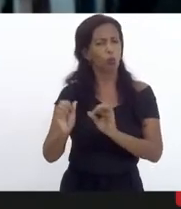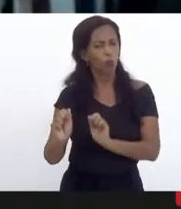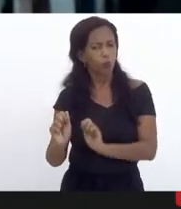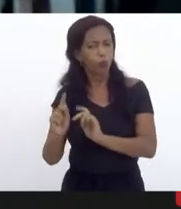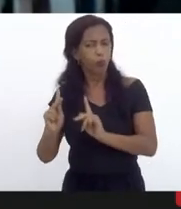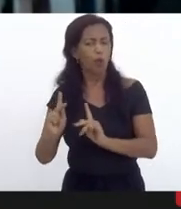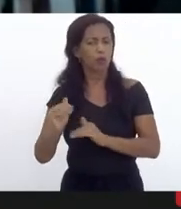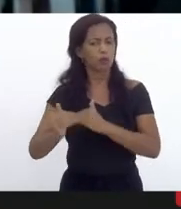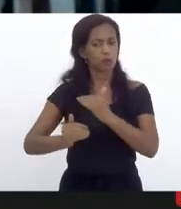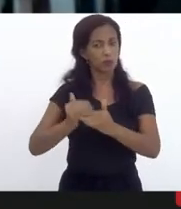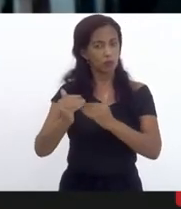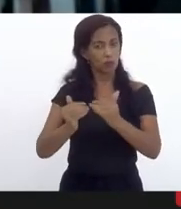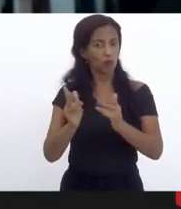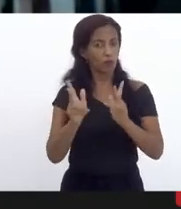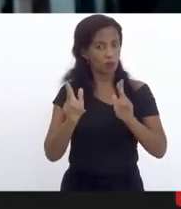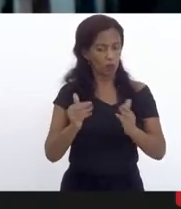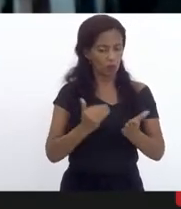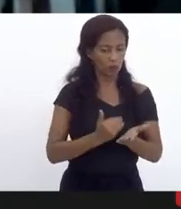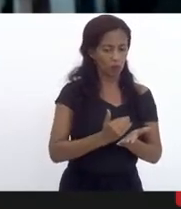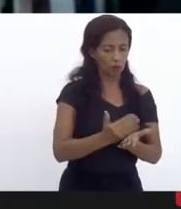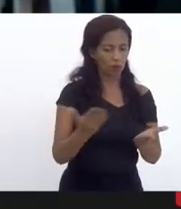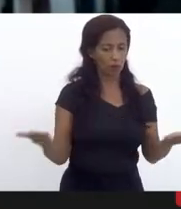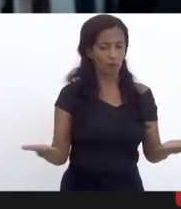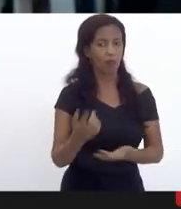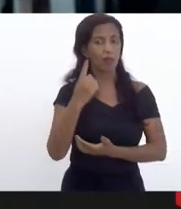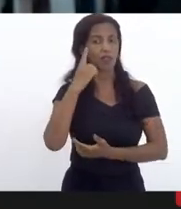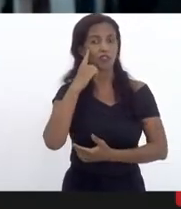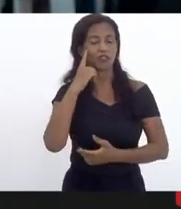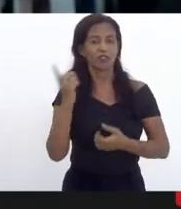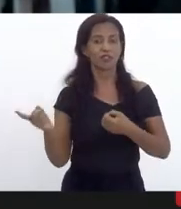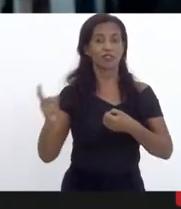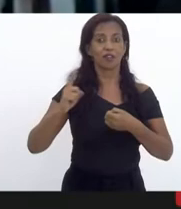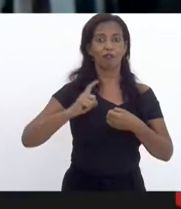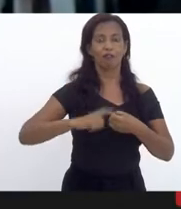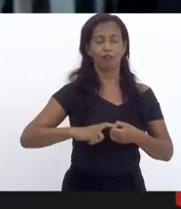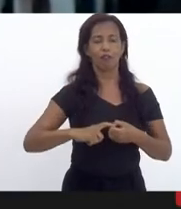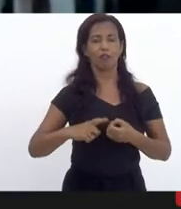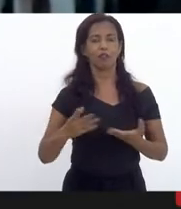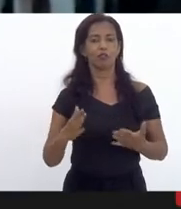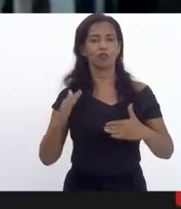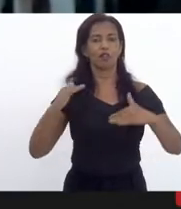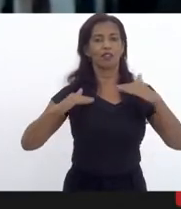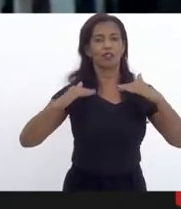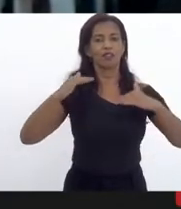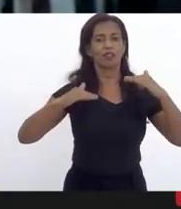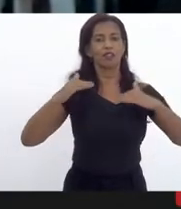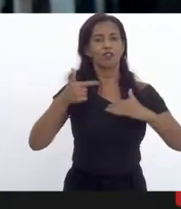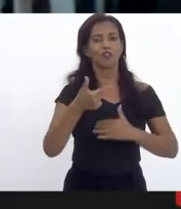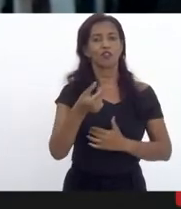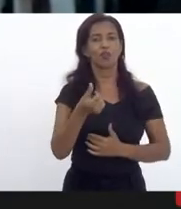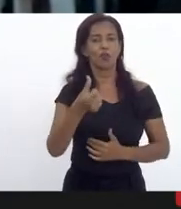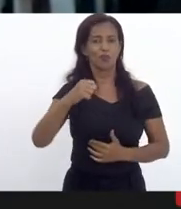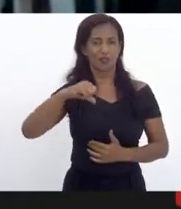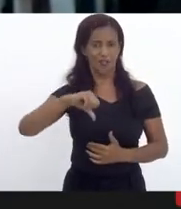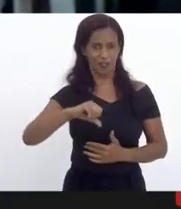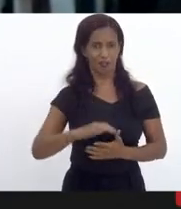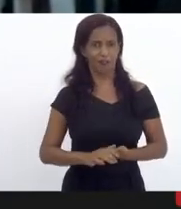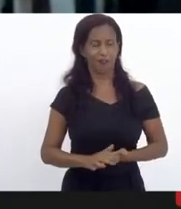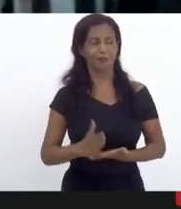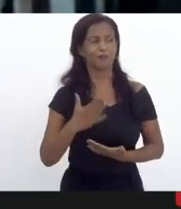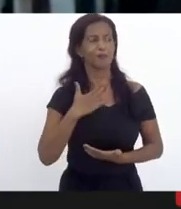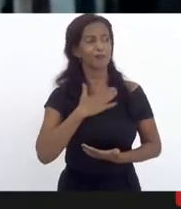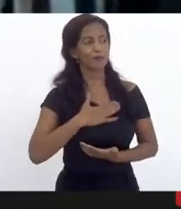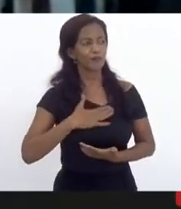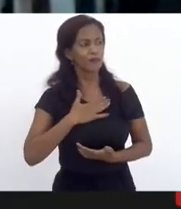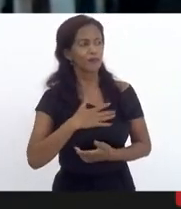sendo desenvolvido como está sendo, a gente tenha essa recuperação e volte àqueles níveis ali de 2019. Eu gostaria